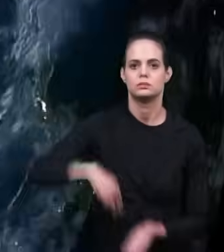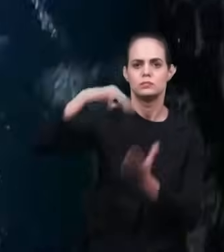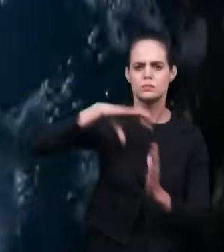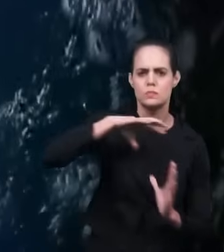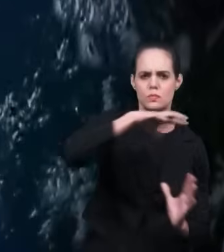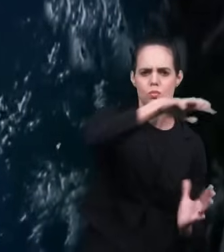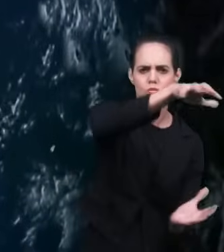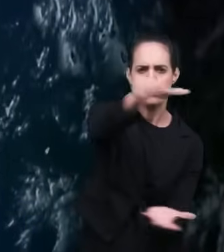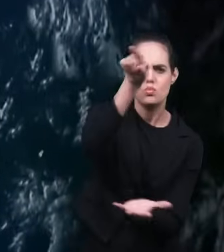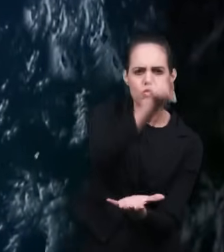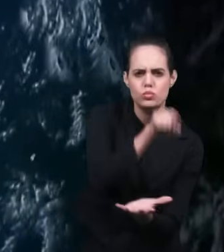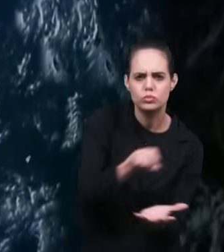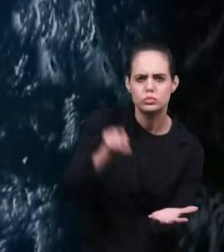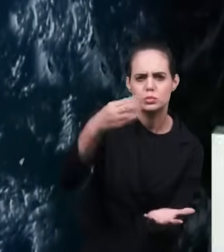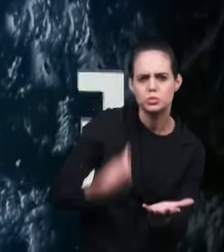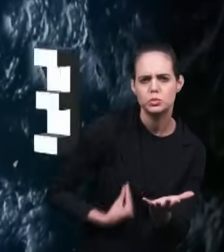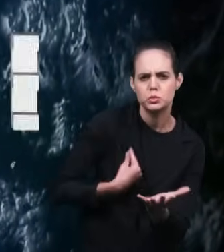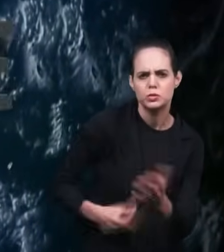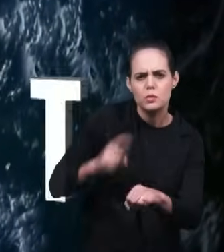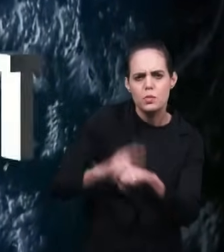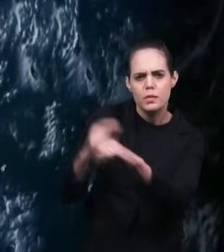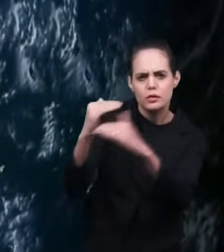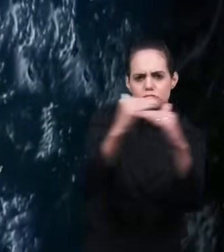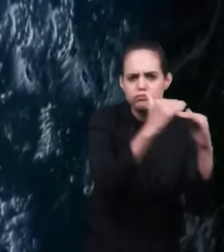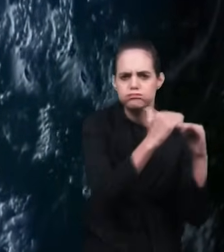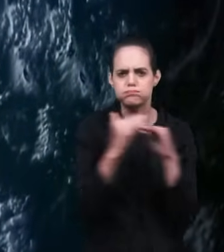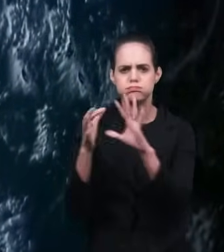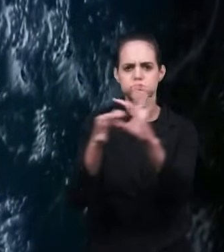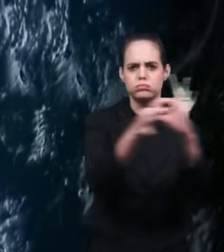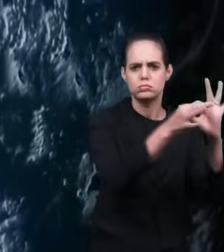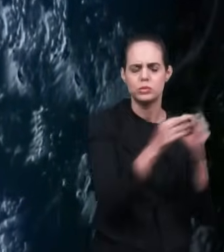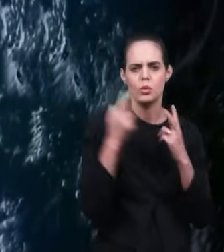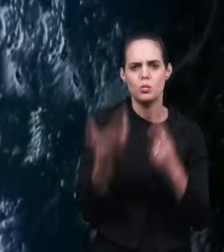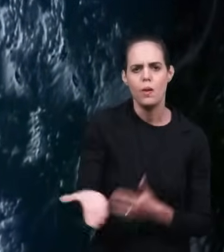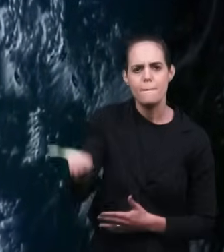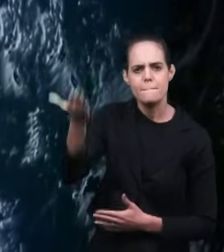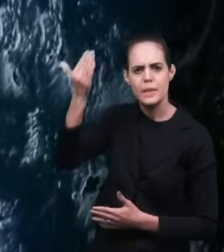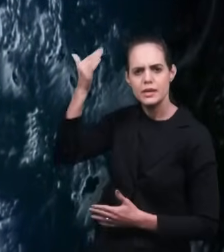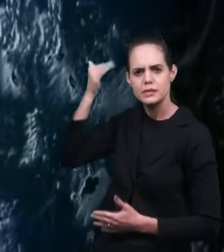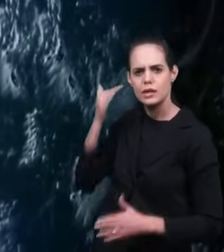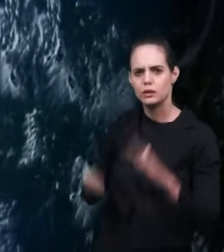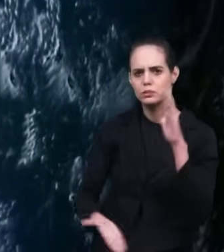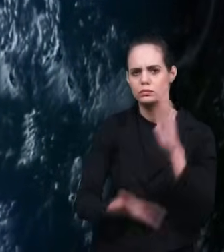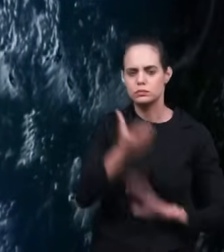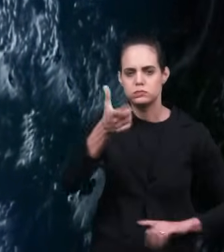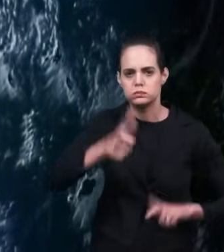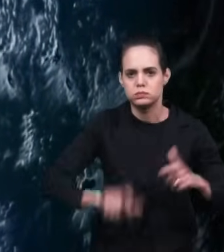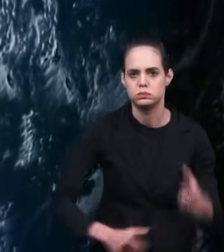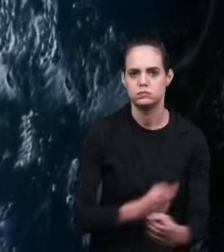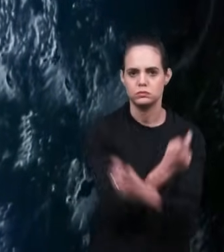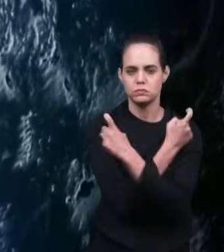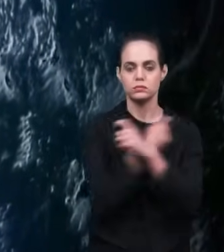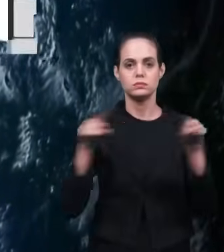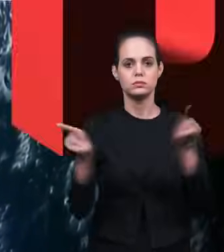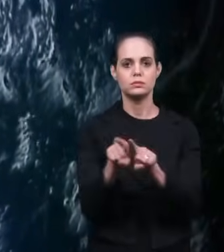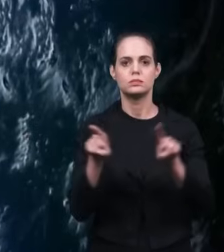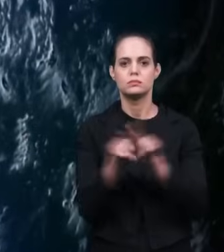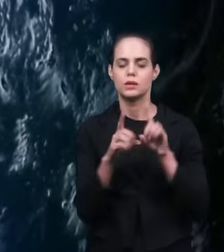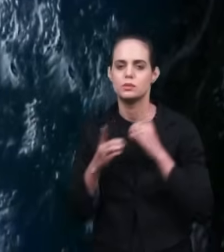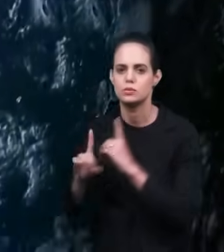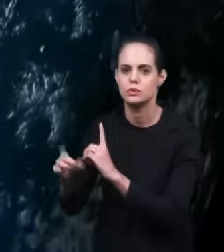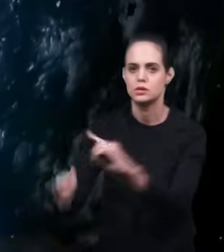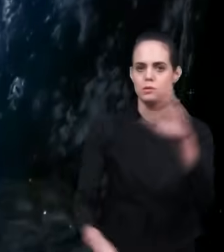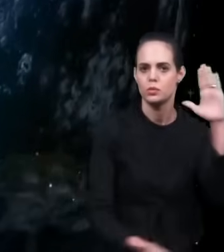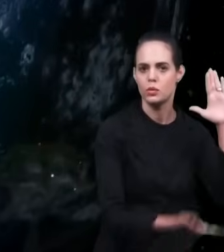planeta vivem um momento de unidade e comunhão, como viveram os hebreus na saída do Egito e os discípulos com o